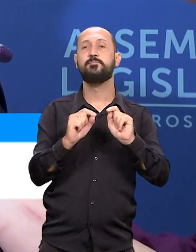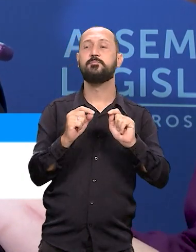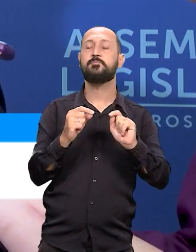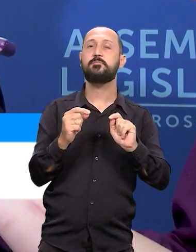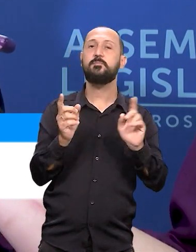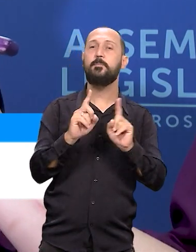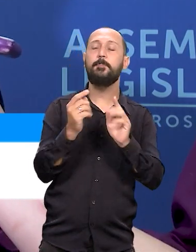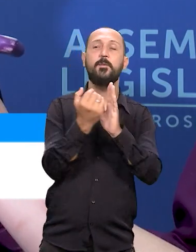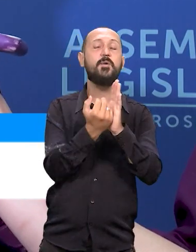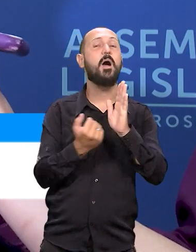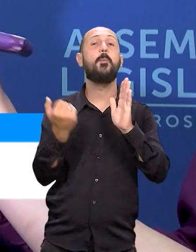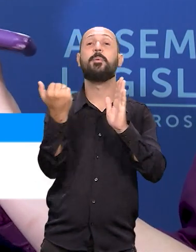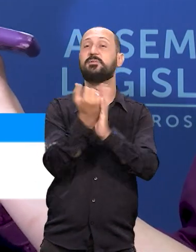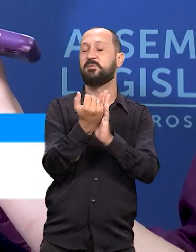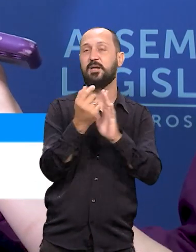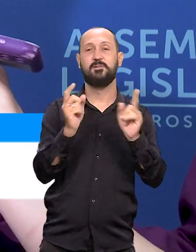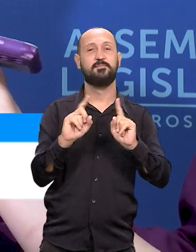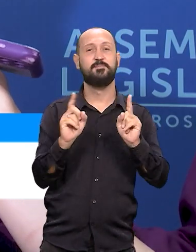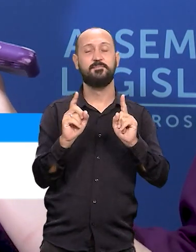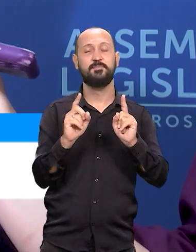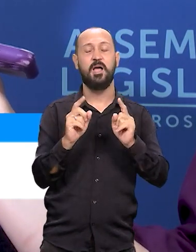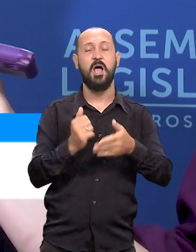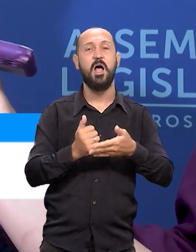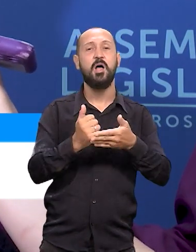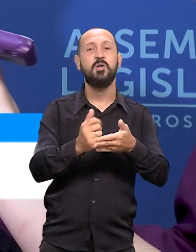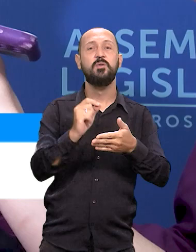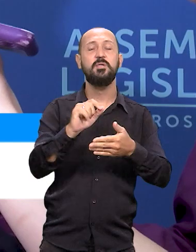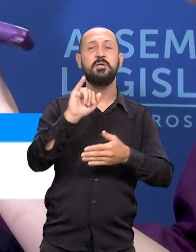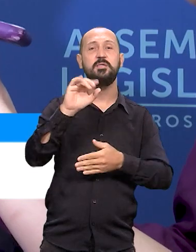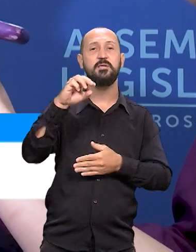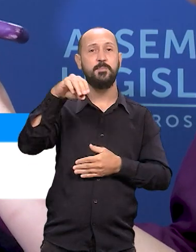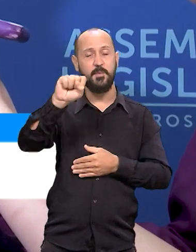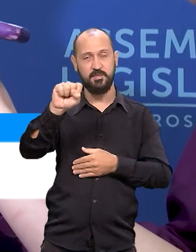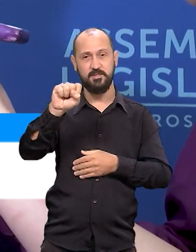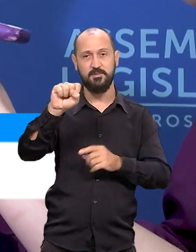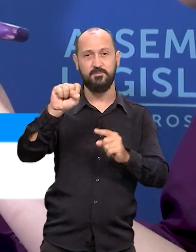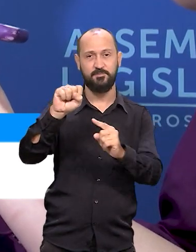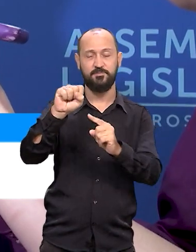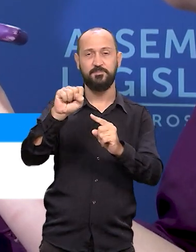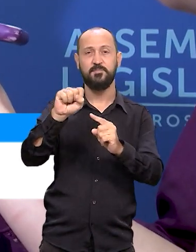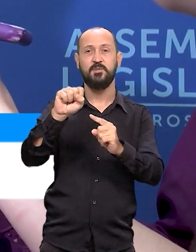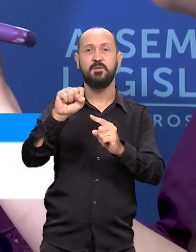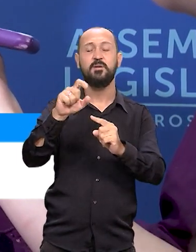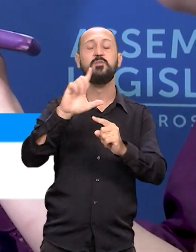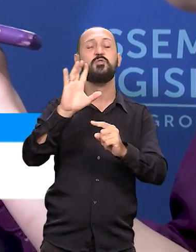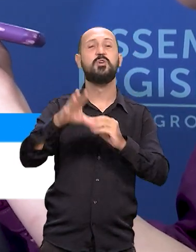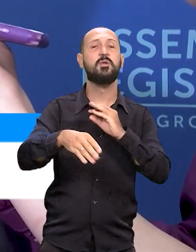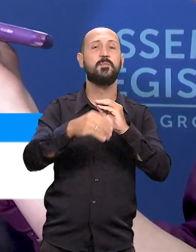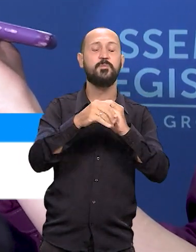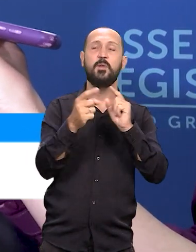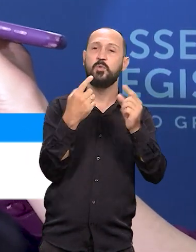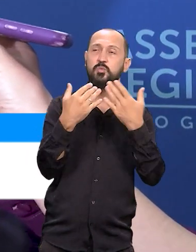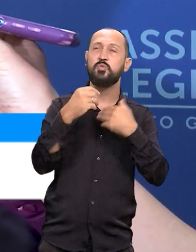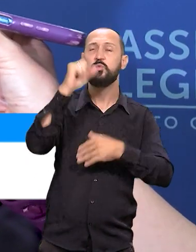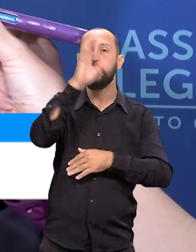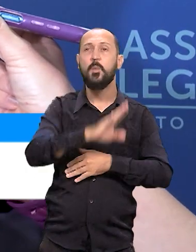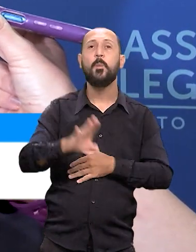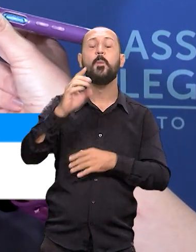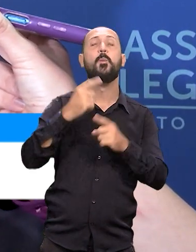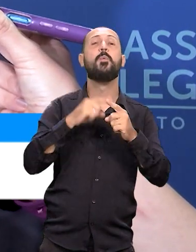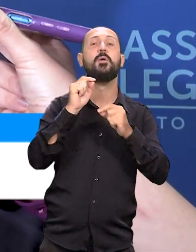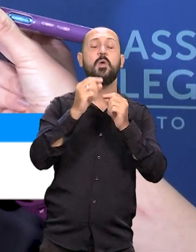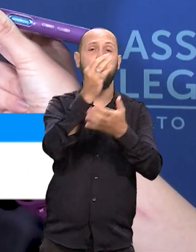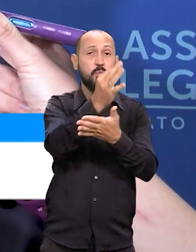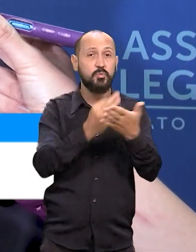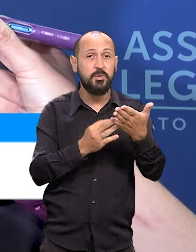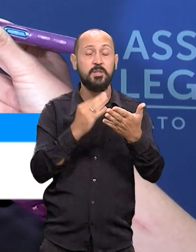manifestou por não aumentar a contribuição do ICMS, né, que isso está colocado pela discussão nacional,